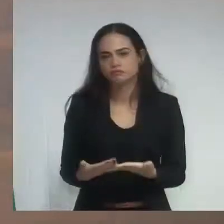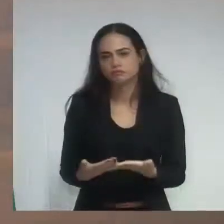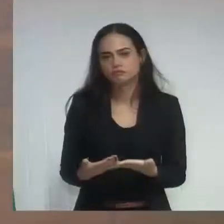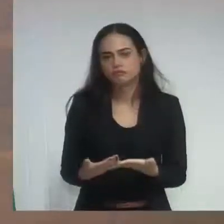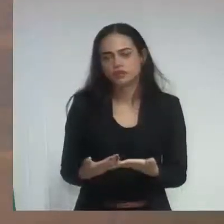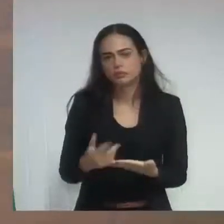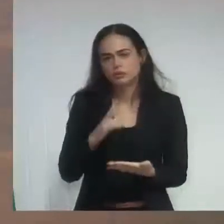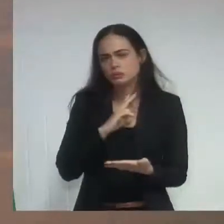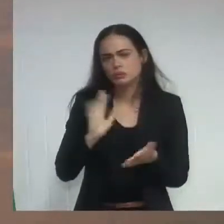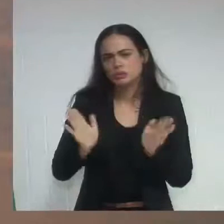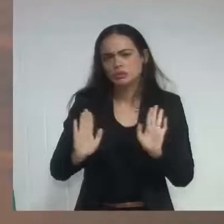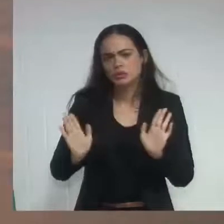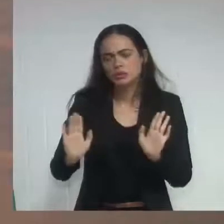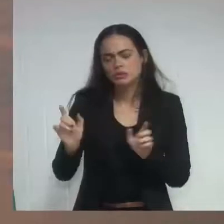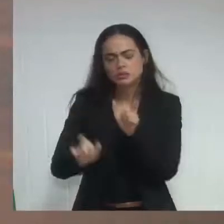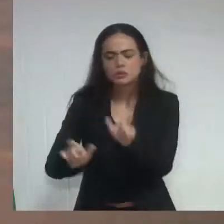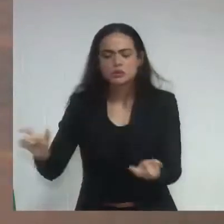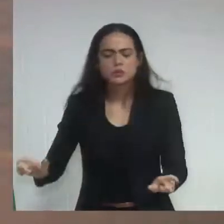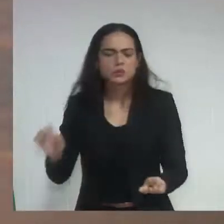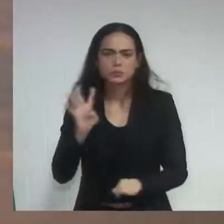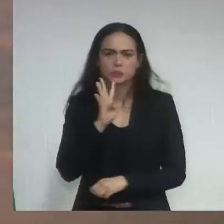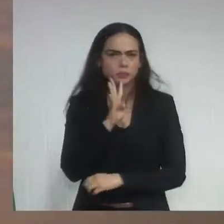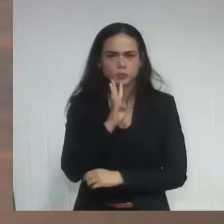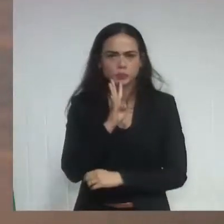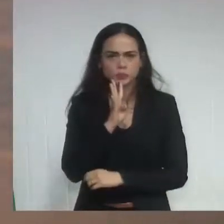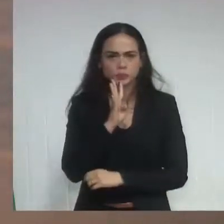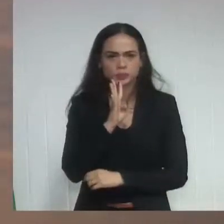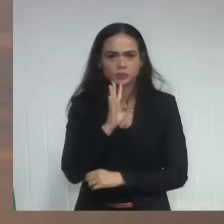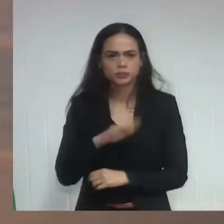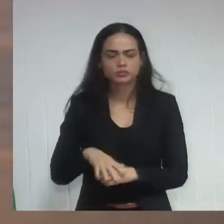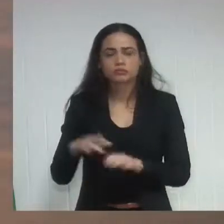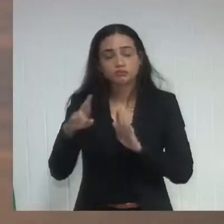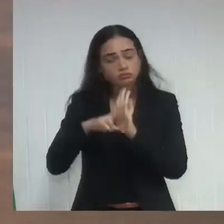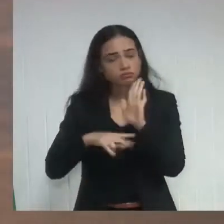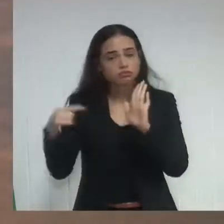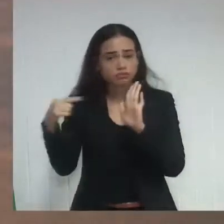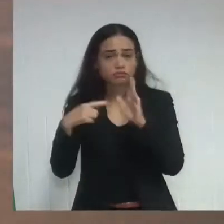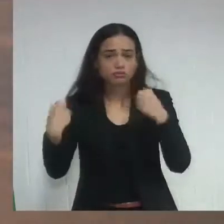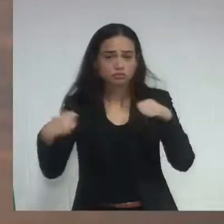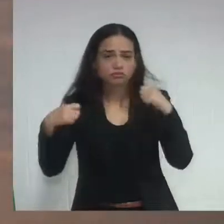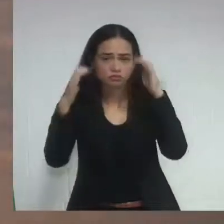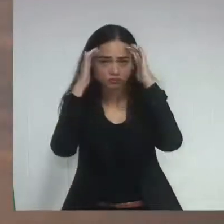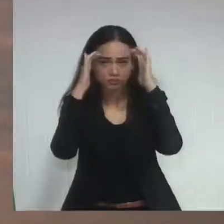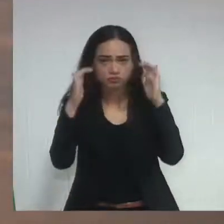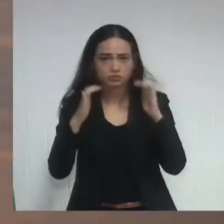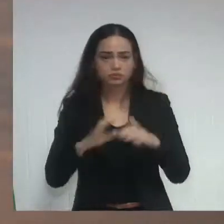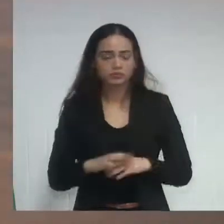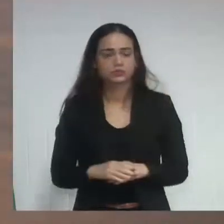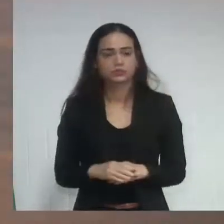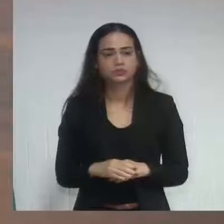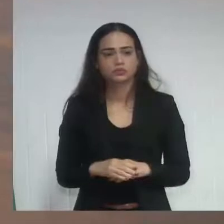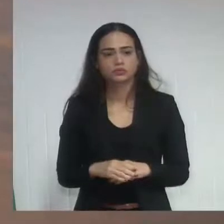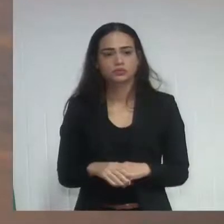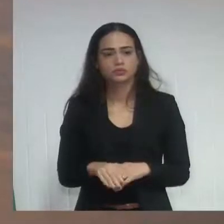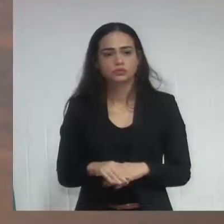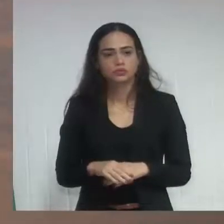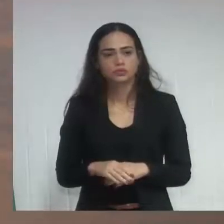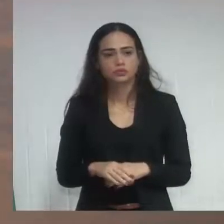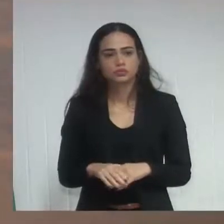sei quem são todas as pessoas, é absolutamente institucional. Quero falar